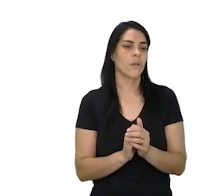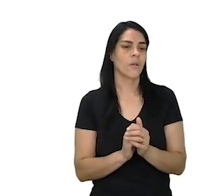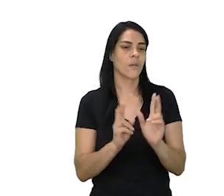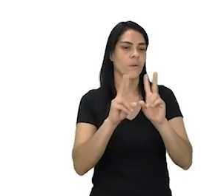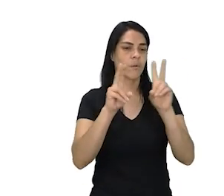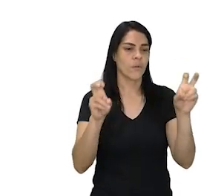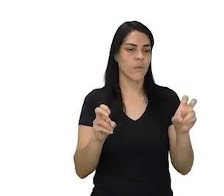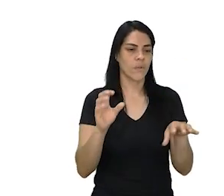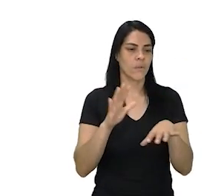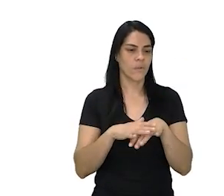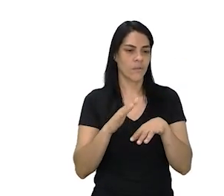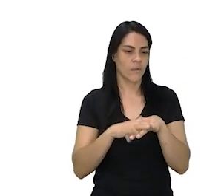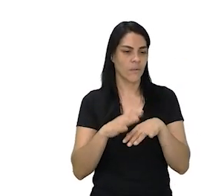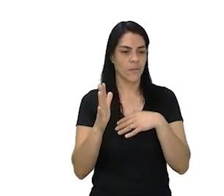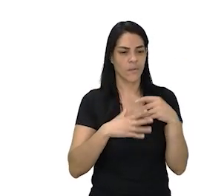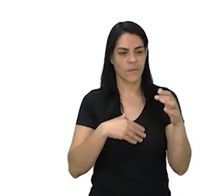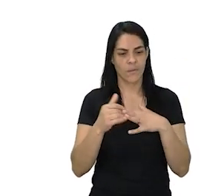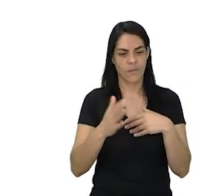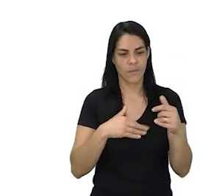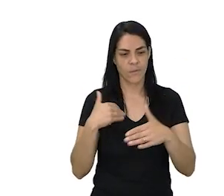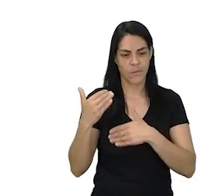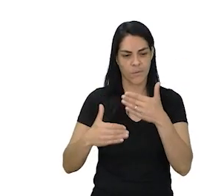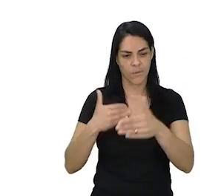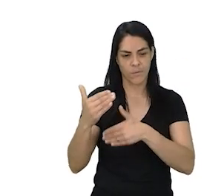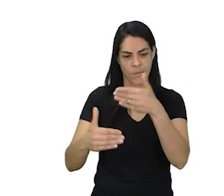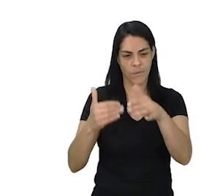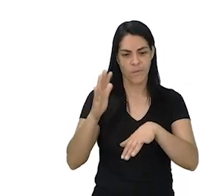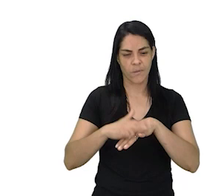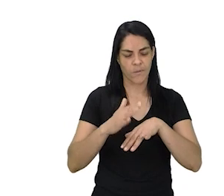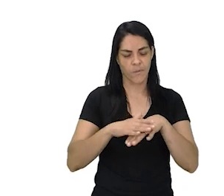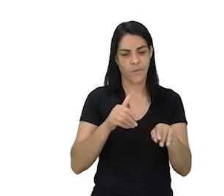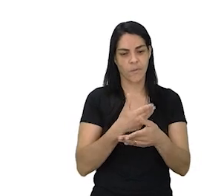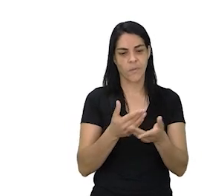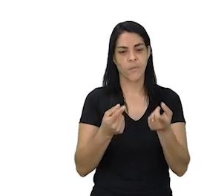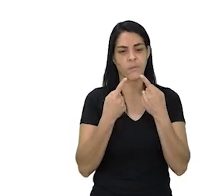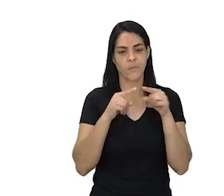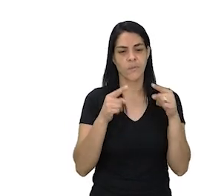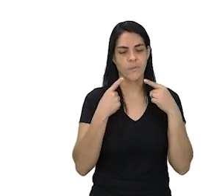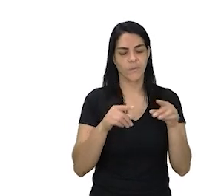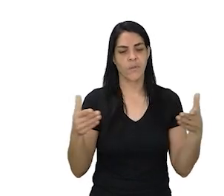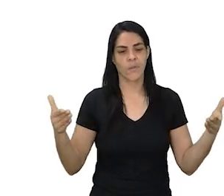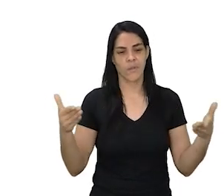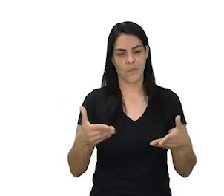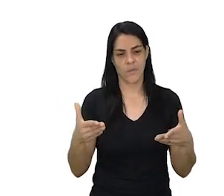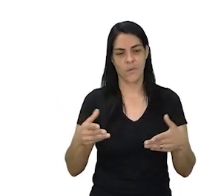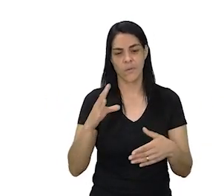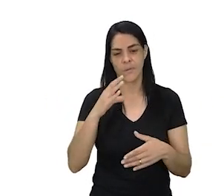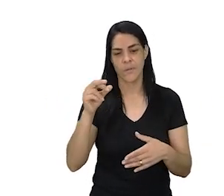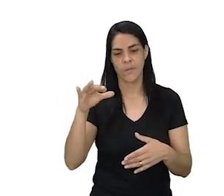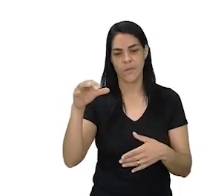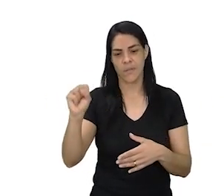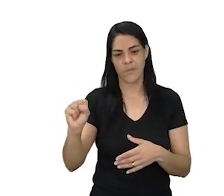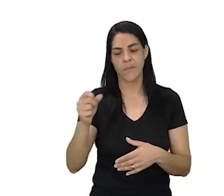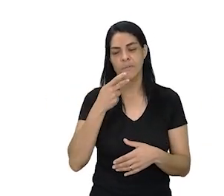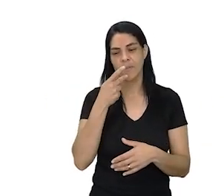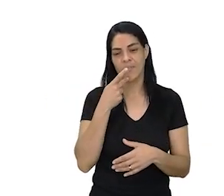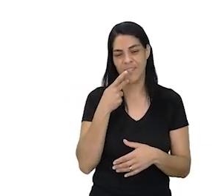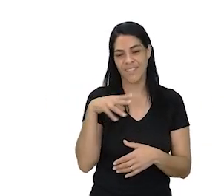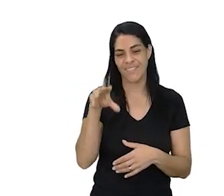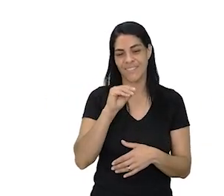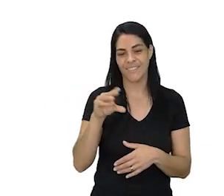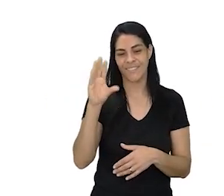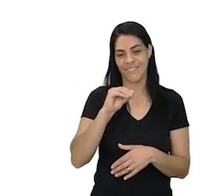habilidade, qual é o processo e o contexto pessoal que a gente discutiu, e agora eu passo a palavra para a Cris.